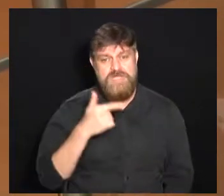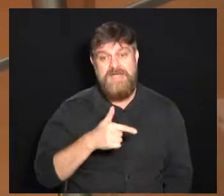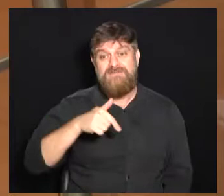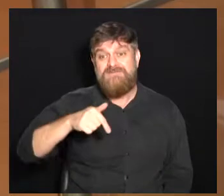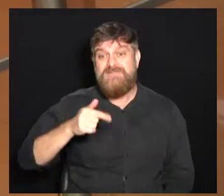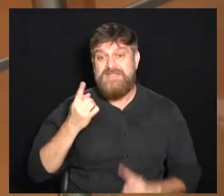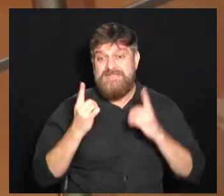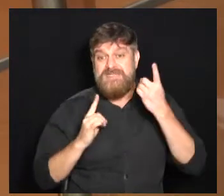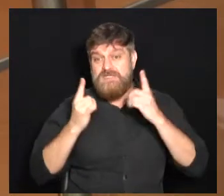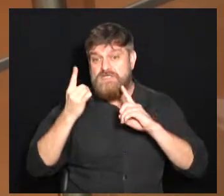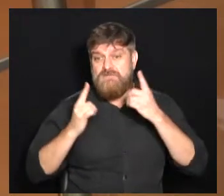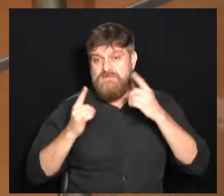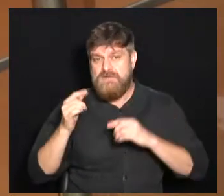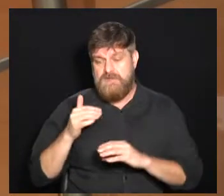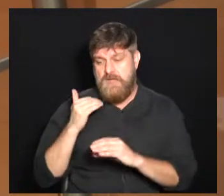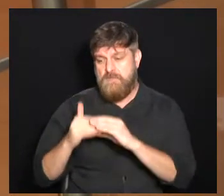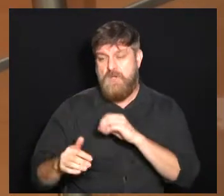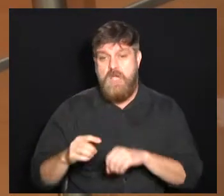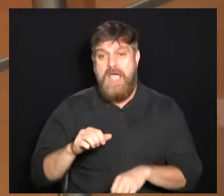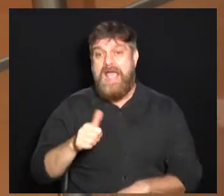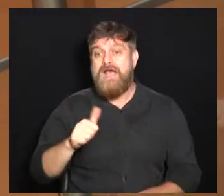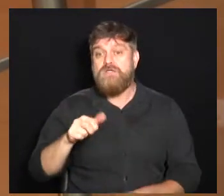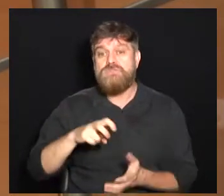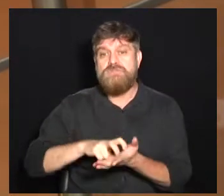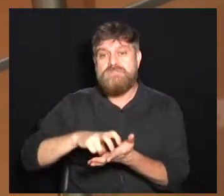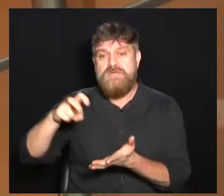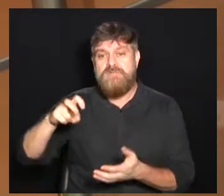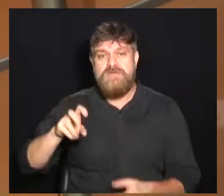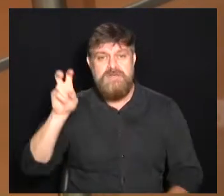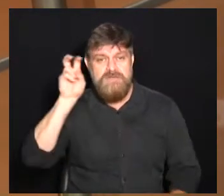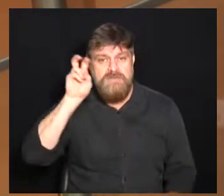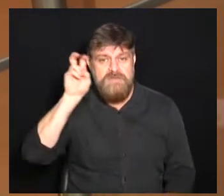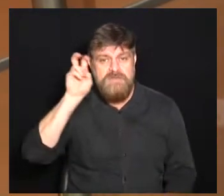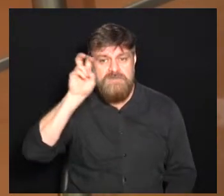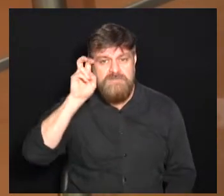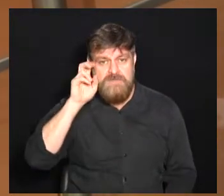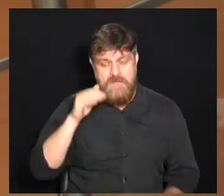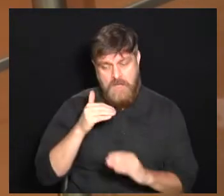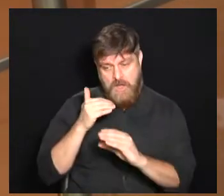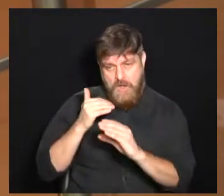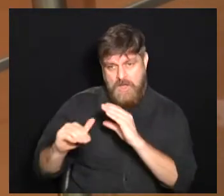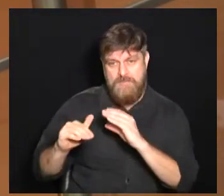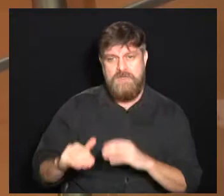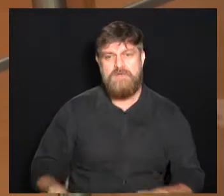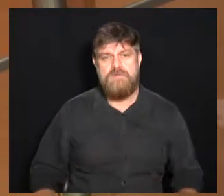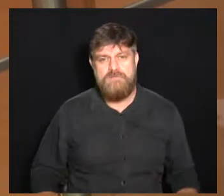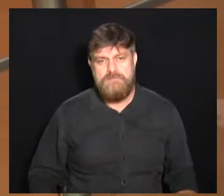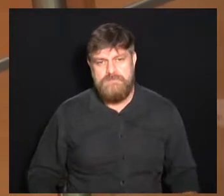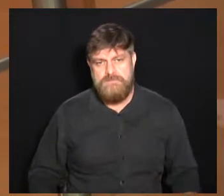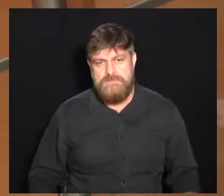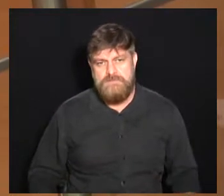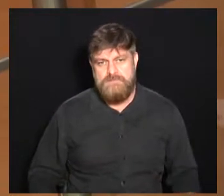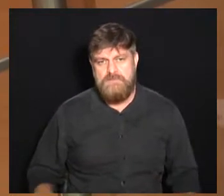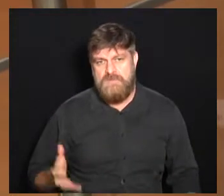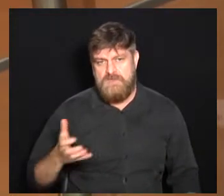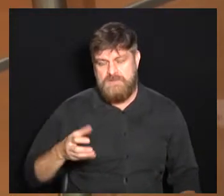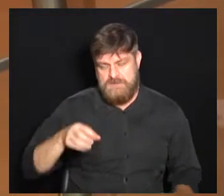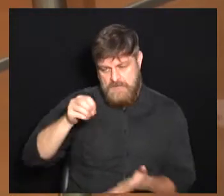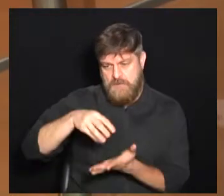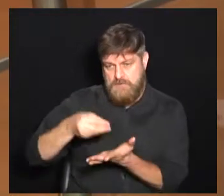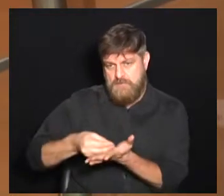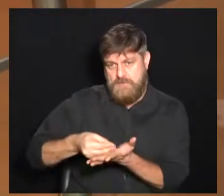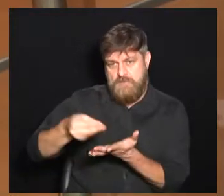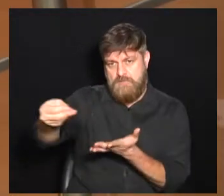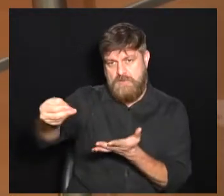fevereiro, que eu estou com o e-mail, 11 horas da manhã, Não. que foi na quinta-feira. O e-mail foi encaminhado do Wesley, senhora Solange. Se a senhora quiser, eu encaminho para a